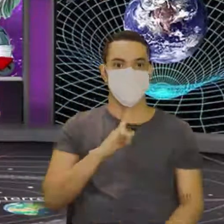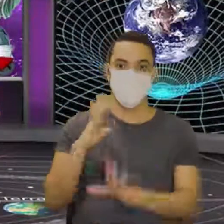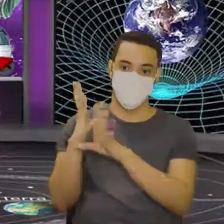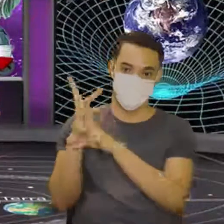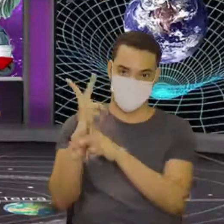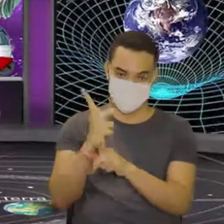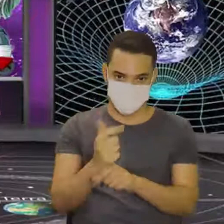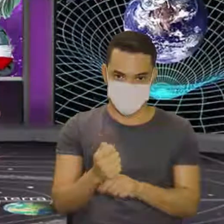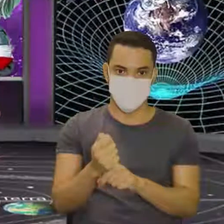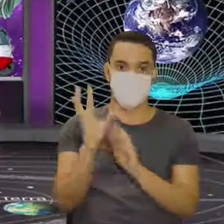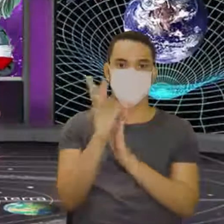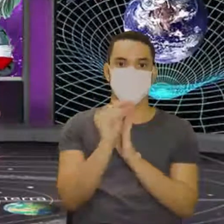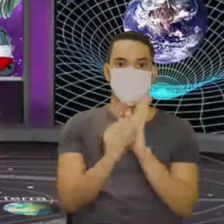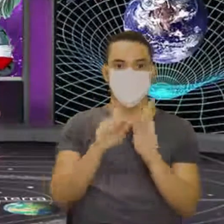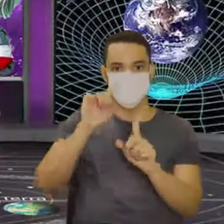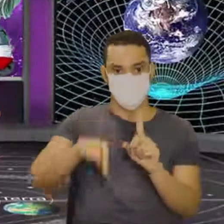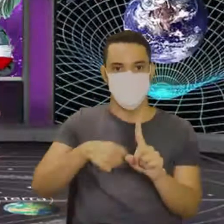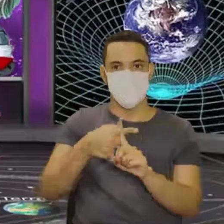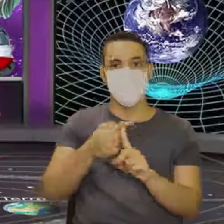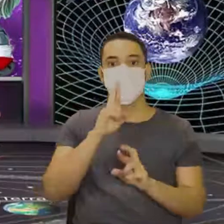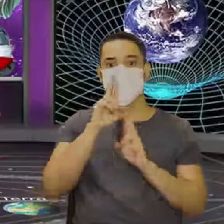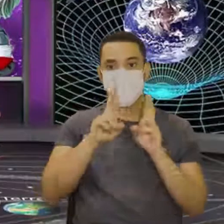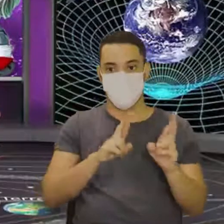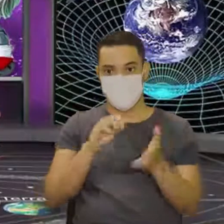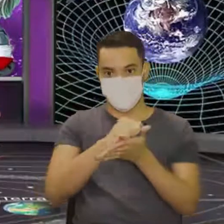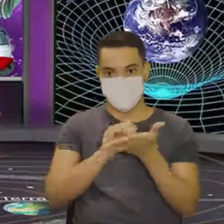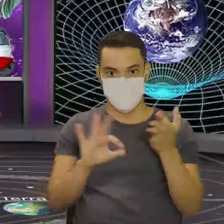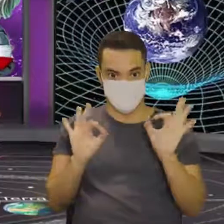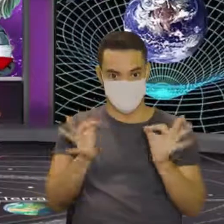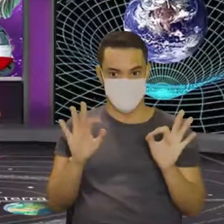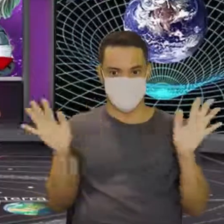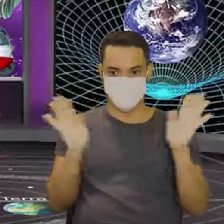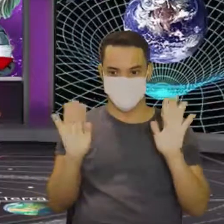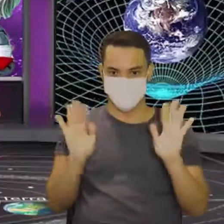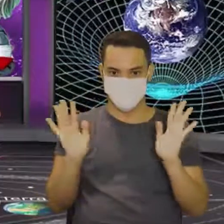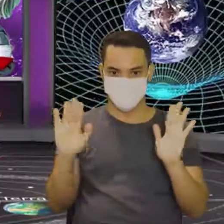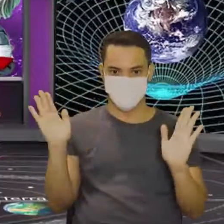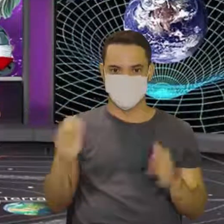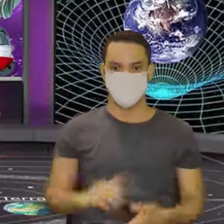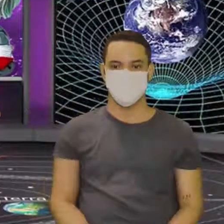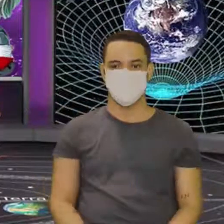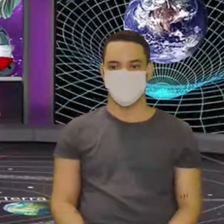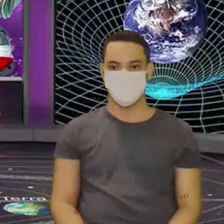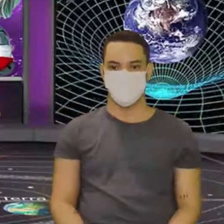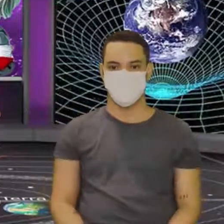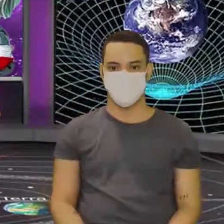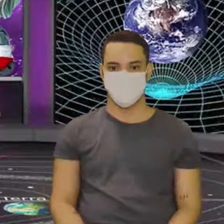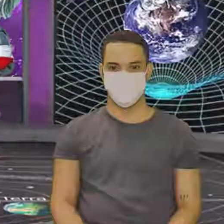revisão de conteúdo e também tem resolução de exercícios, tá bom? Tchau, tchau, até mais!